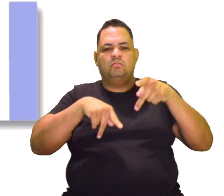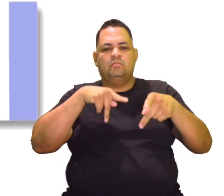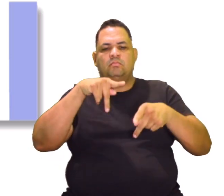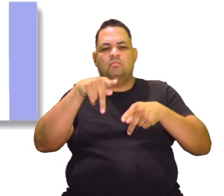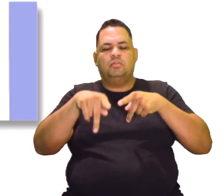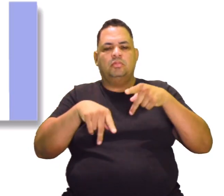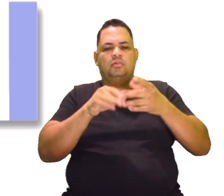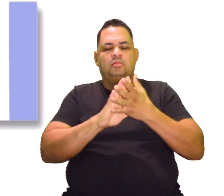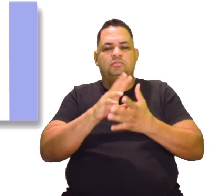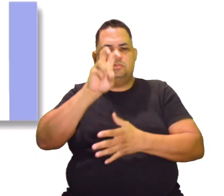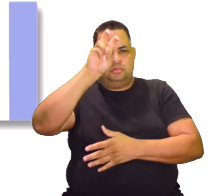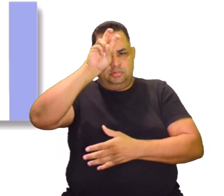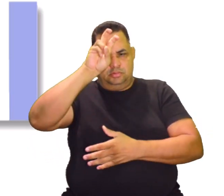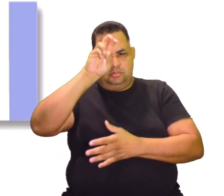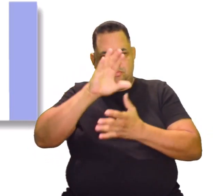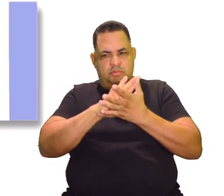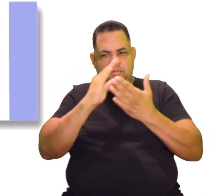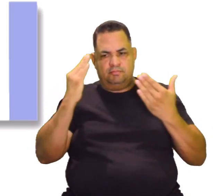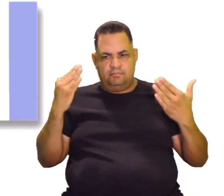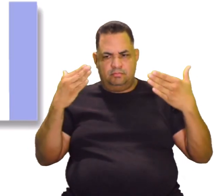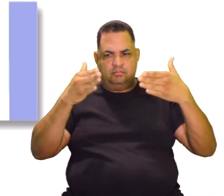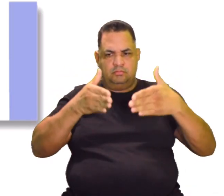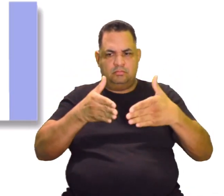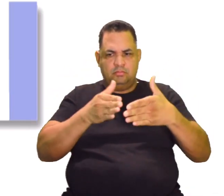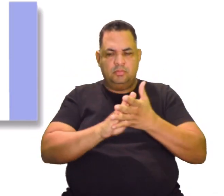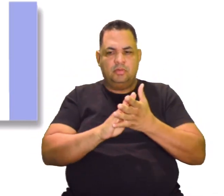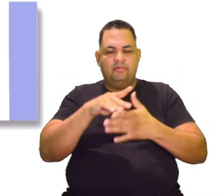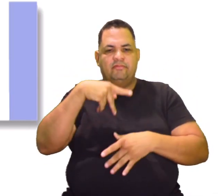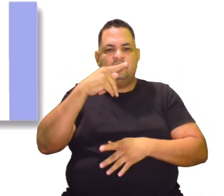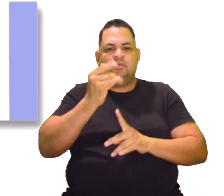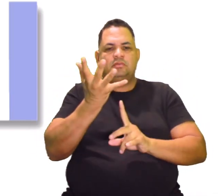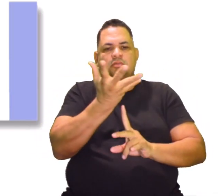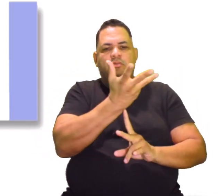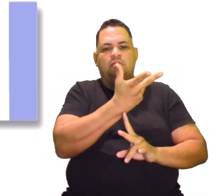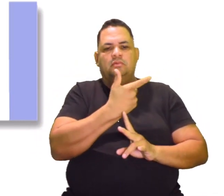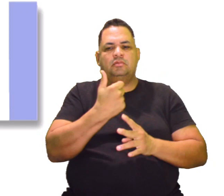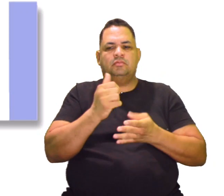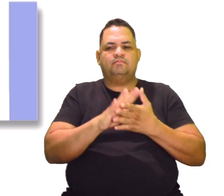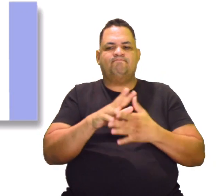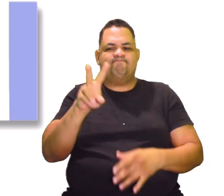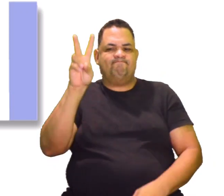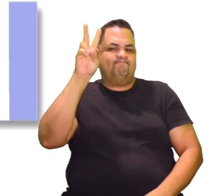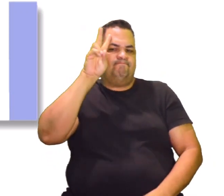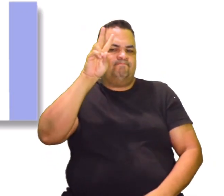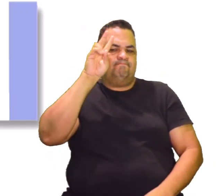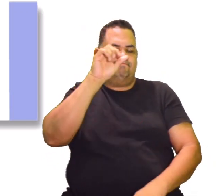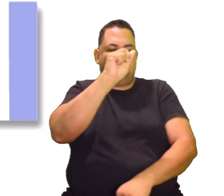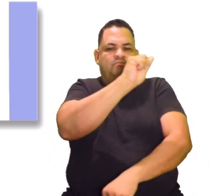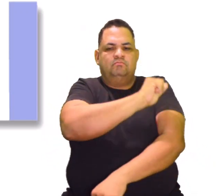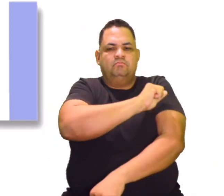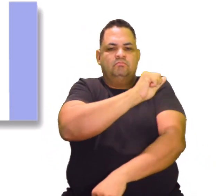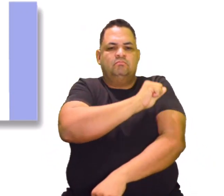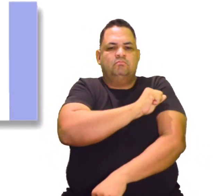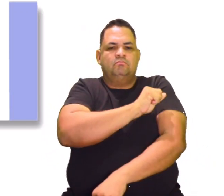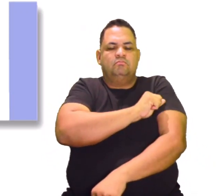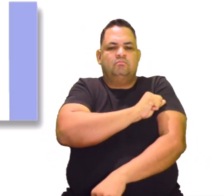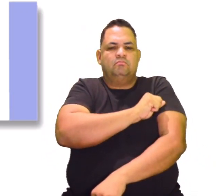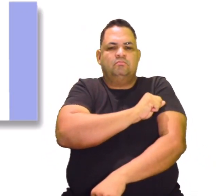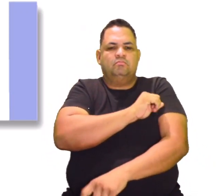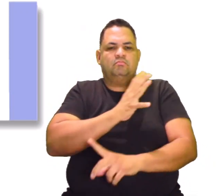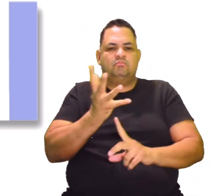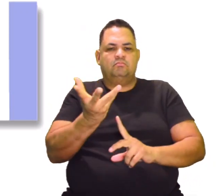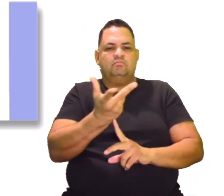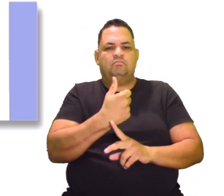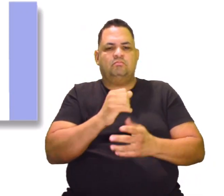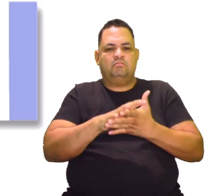Então, vamos focar no que diz respeito à arte. Lembrando, estudante, que a arte